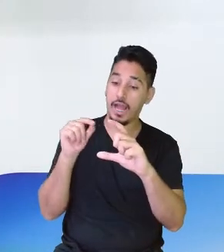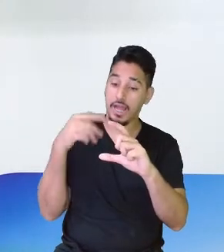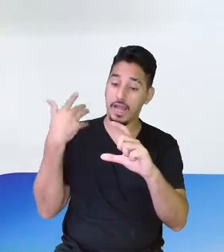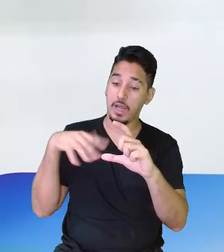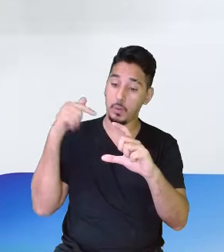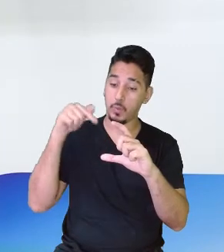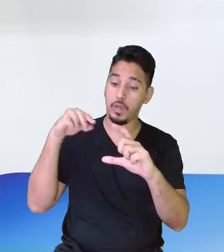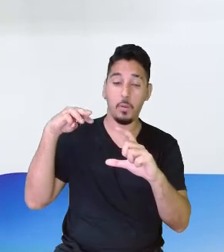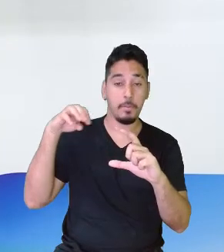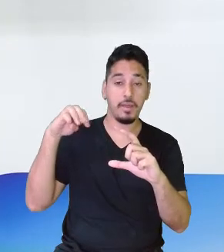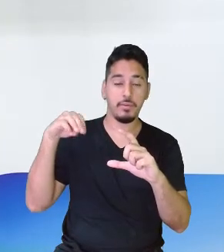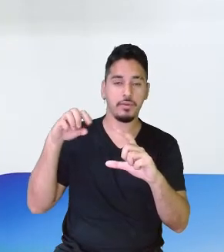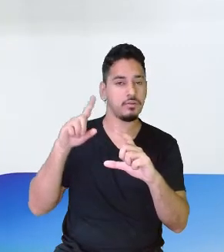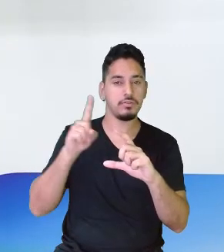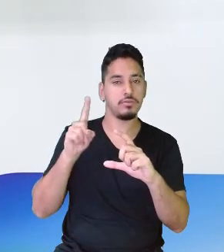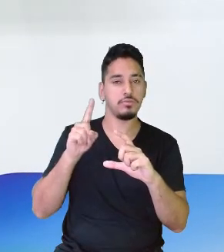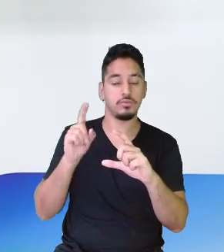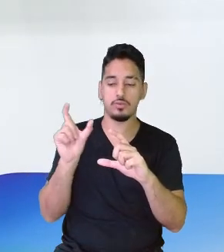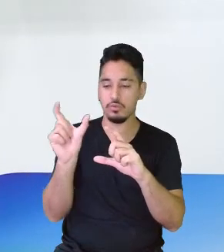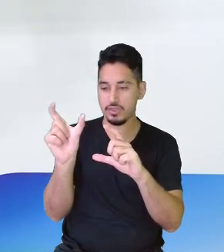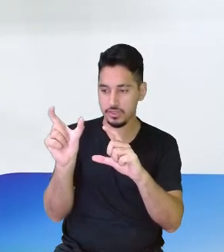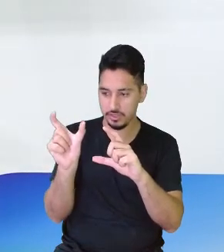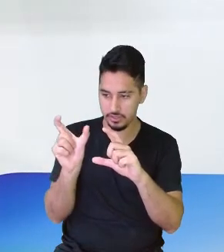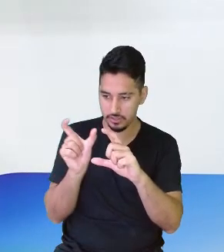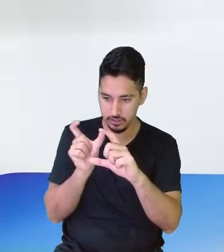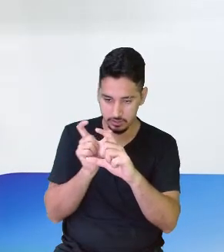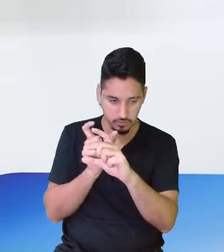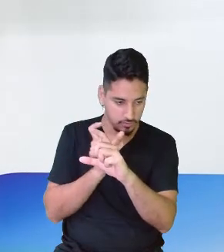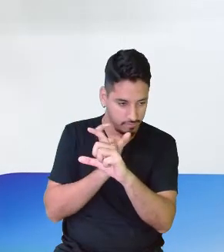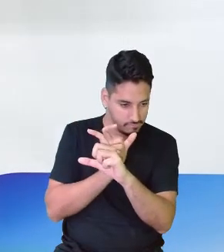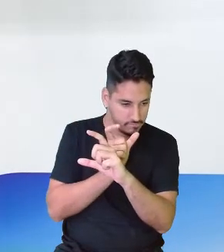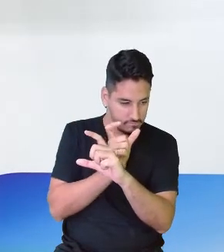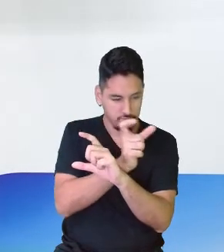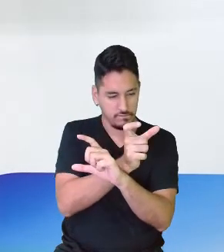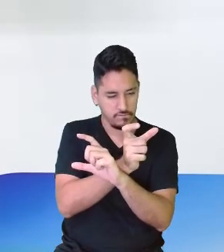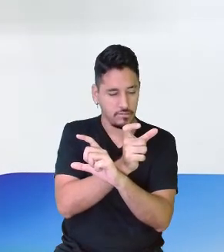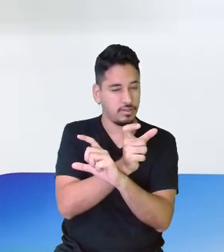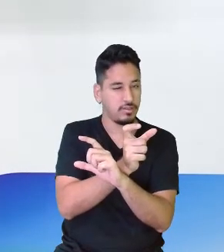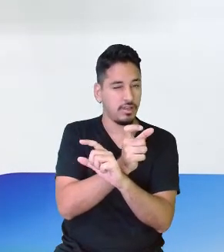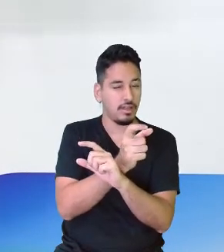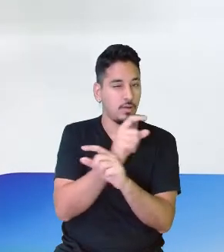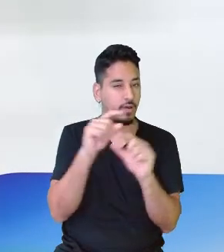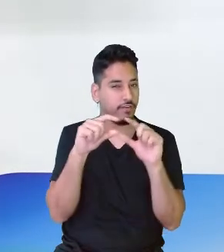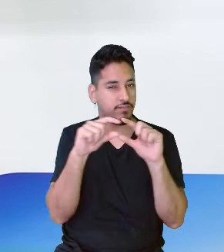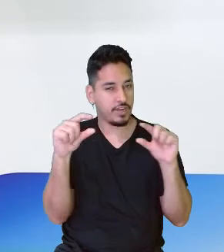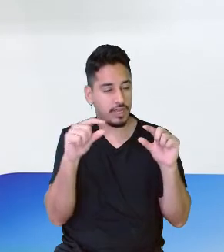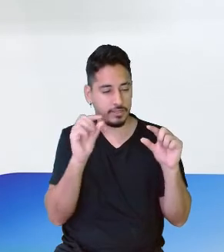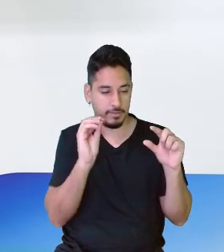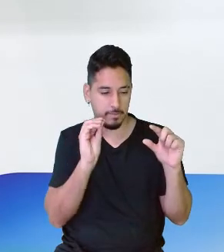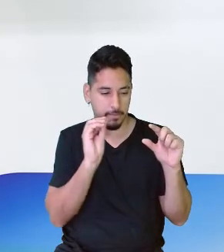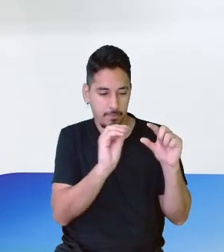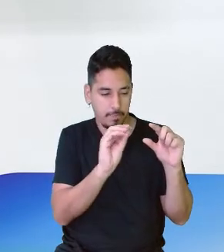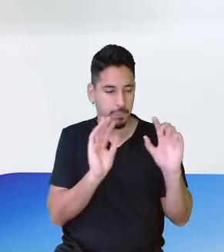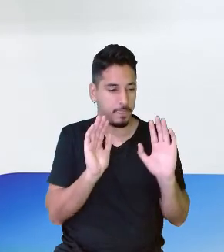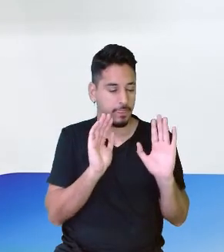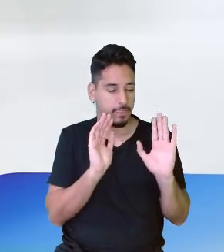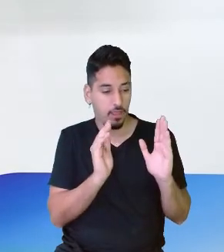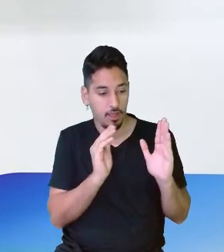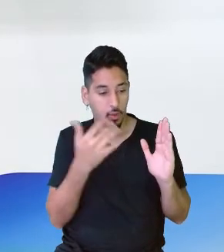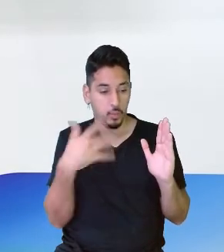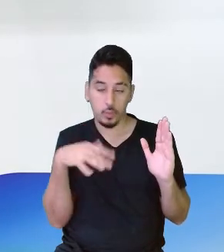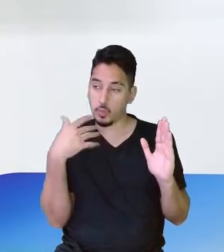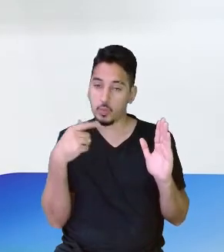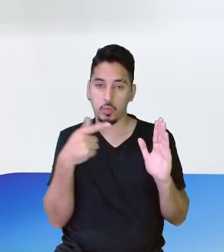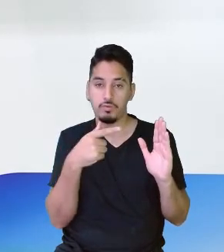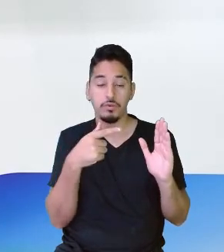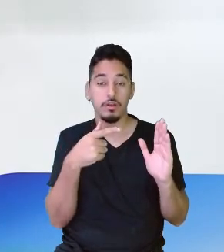eu desloco essas imagens do contexto original e acrescento um novo texto, eu estou